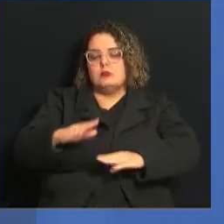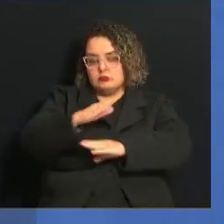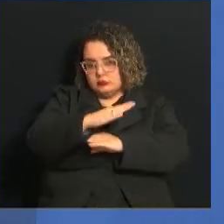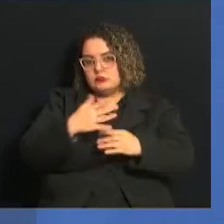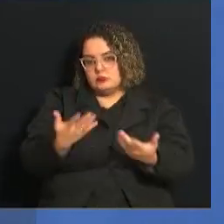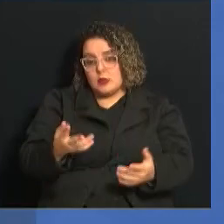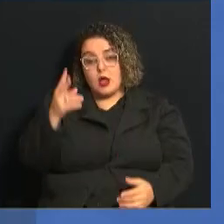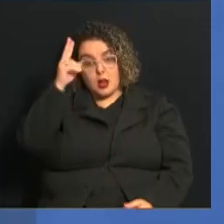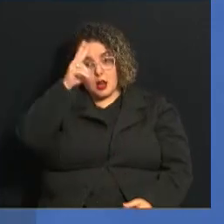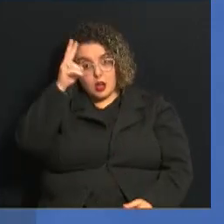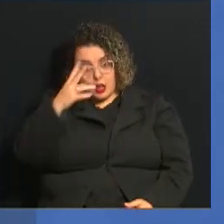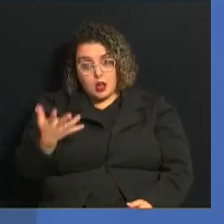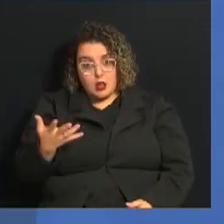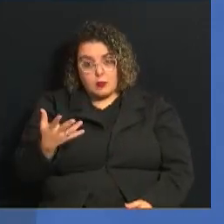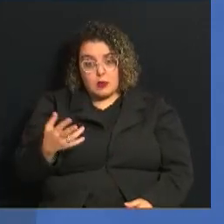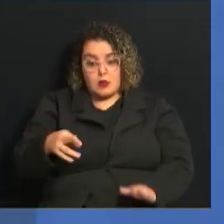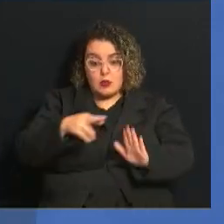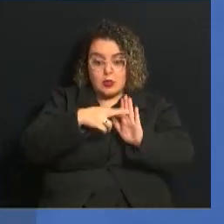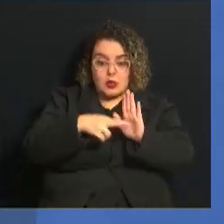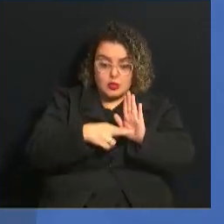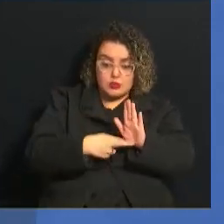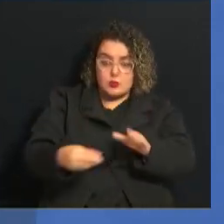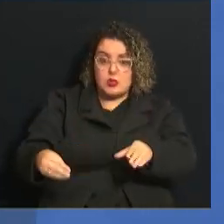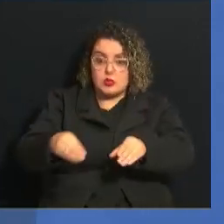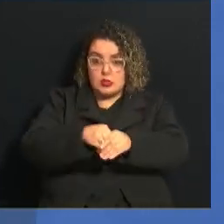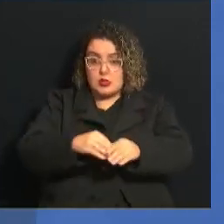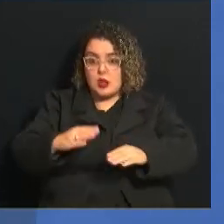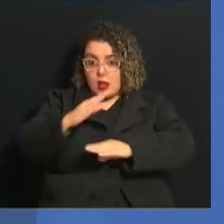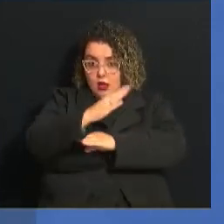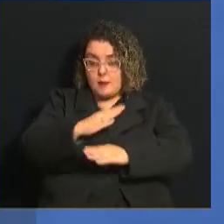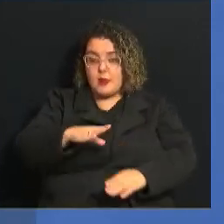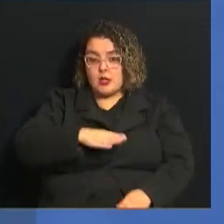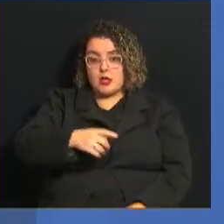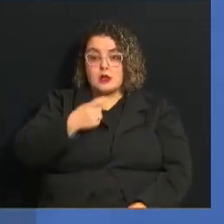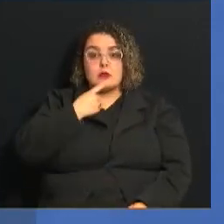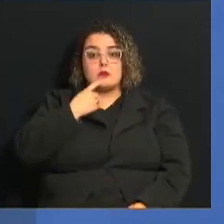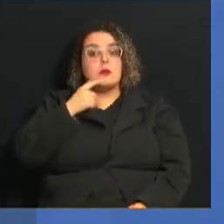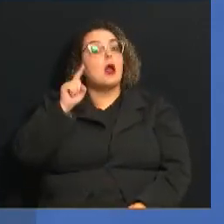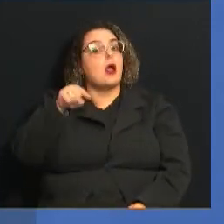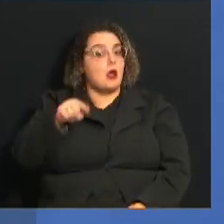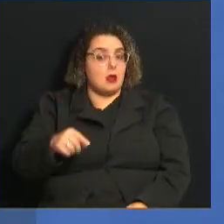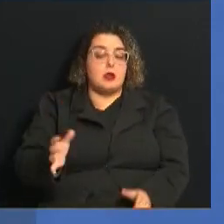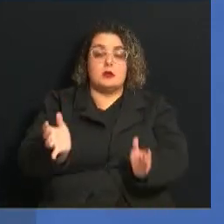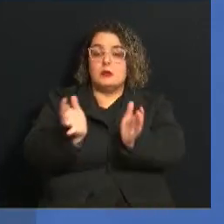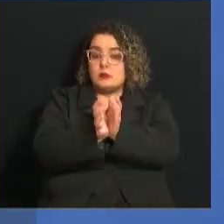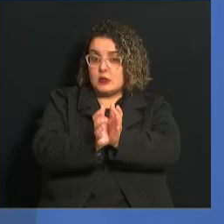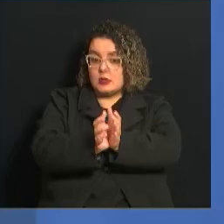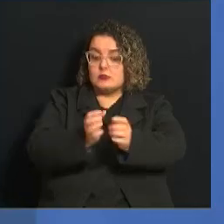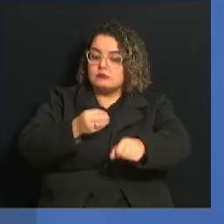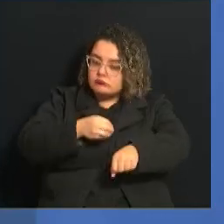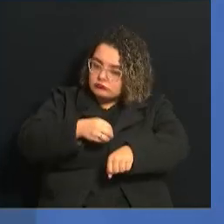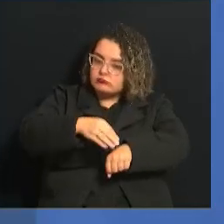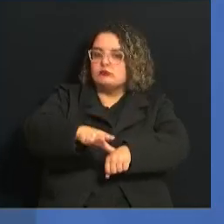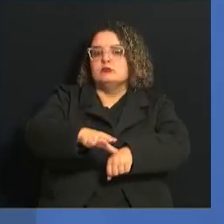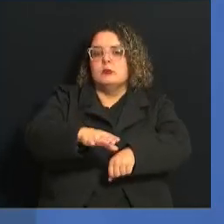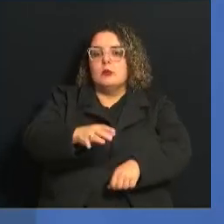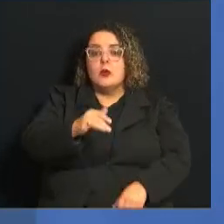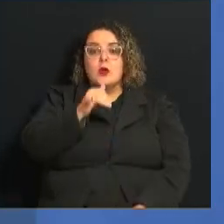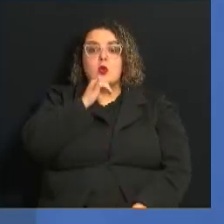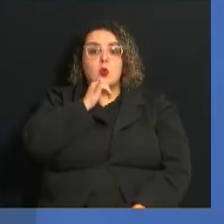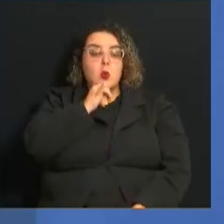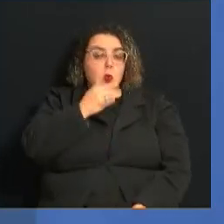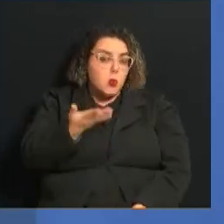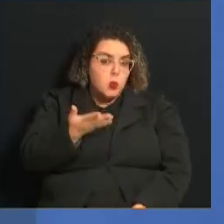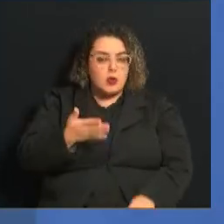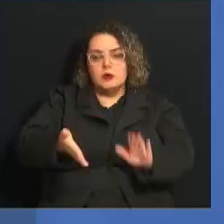lembra que de acordo com o regimento interno da Câmara de Campinas cabe a esta comissão de liberar por exemplo sobre